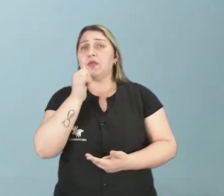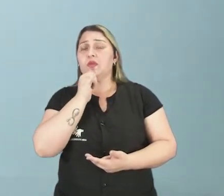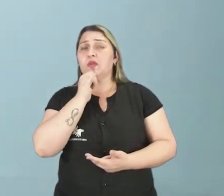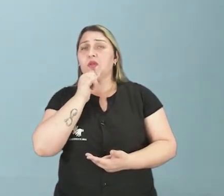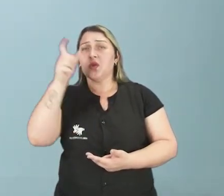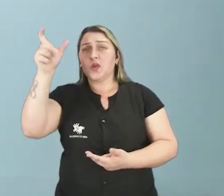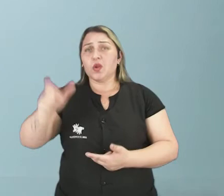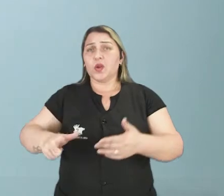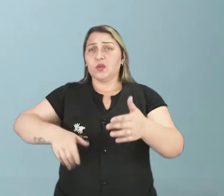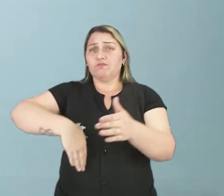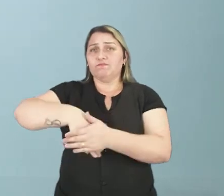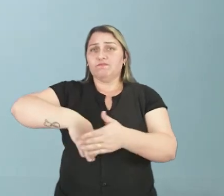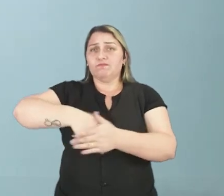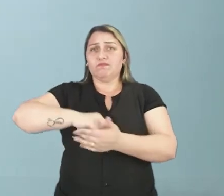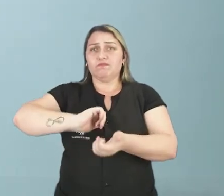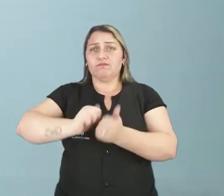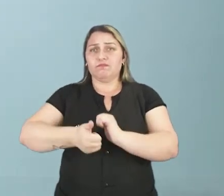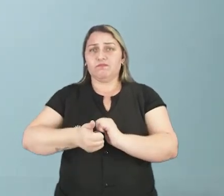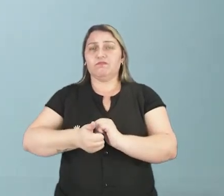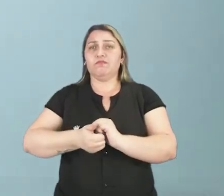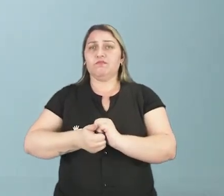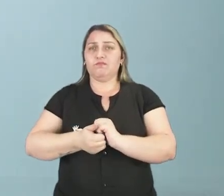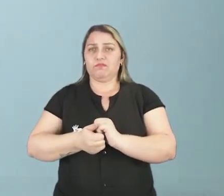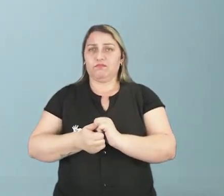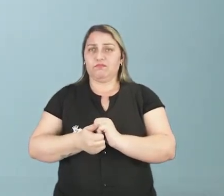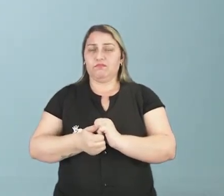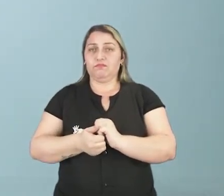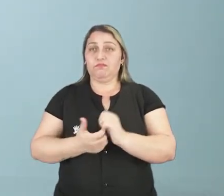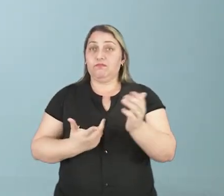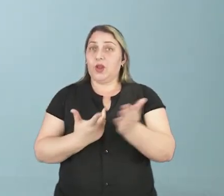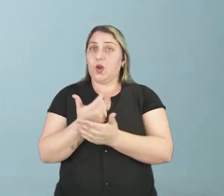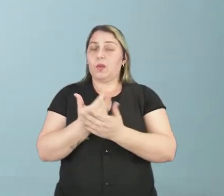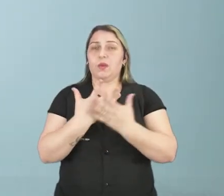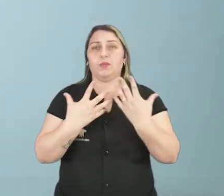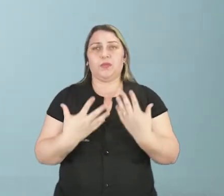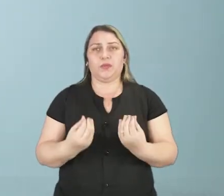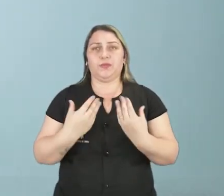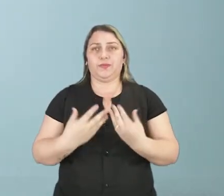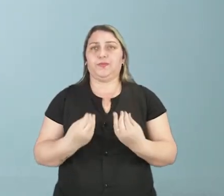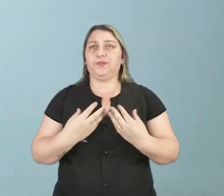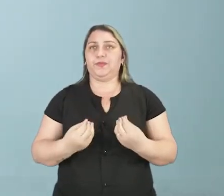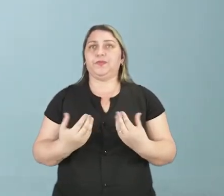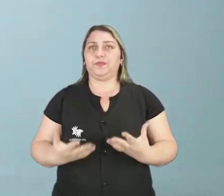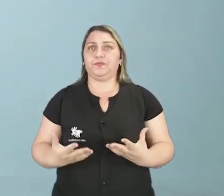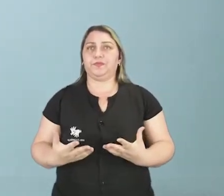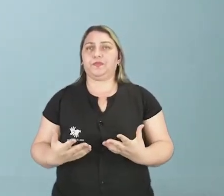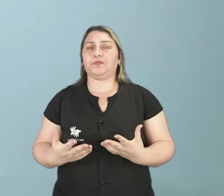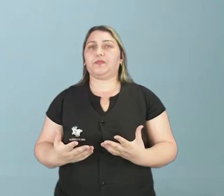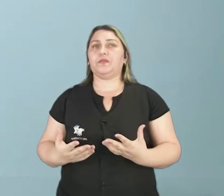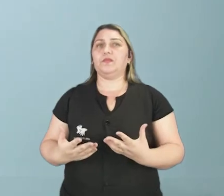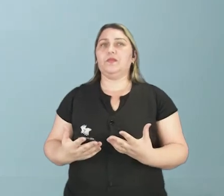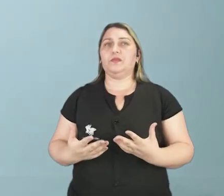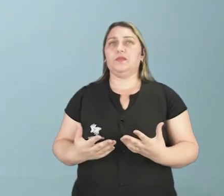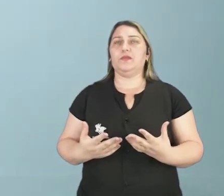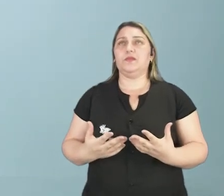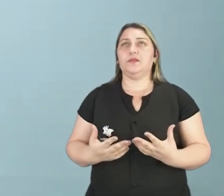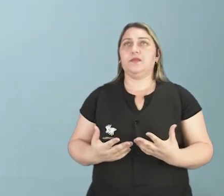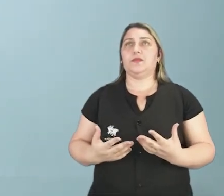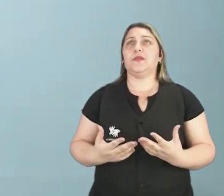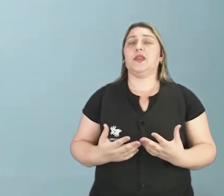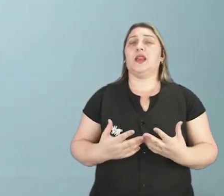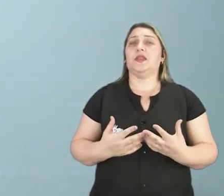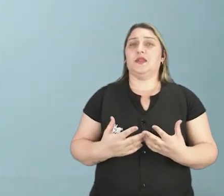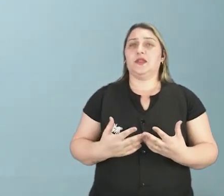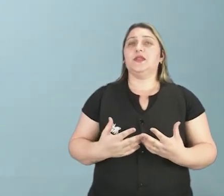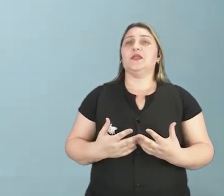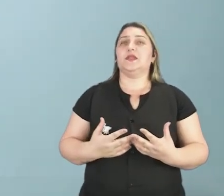jogador de futebol, né? Que é um consumidor. Então, uma das grandes sacadas de tudo isso são as